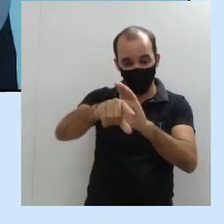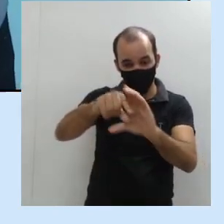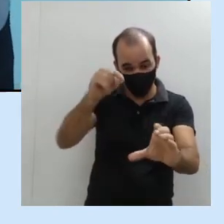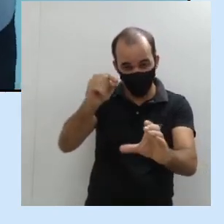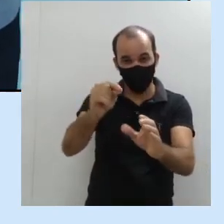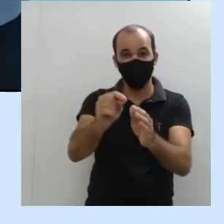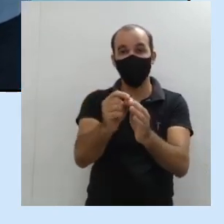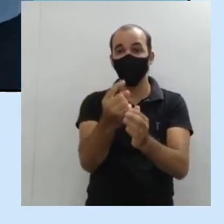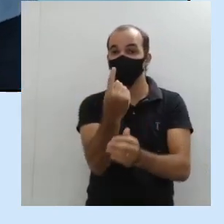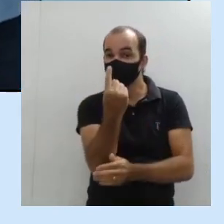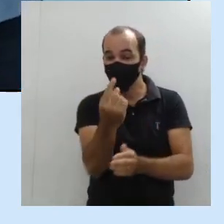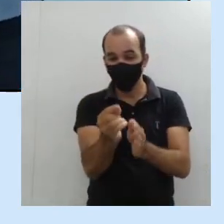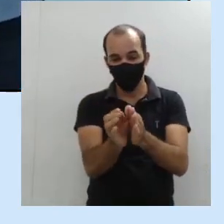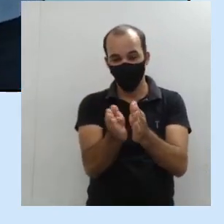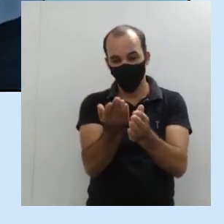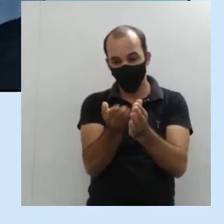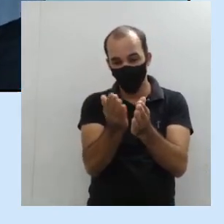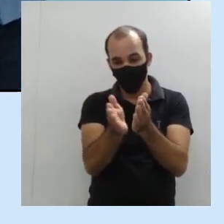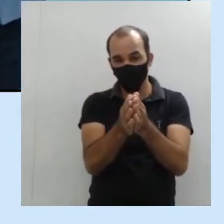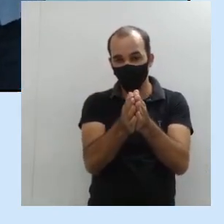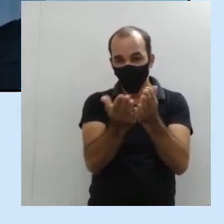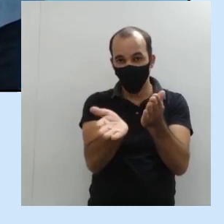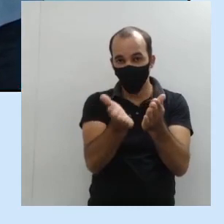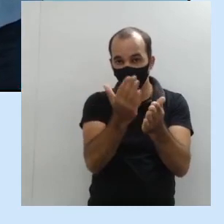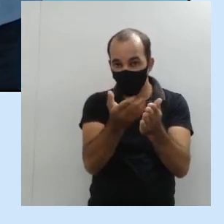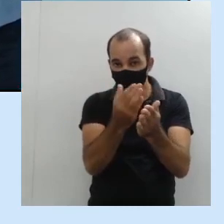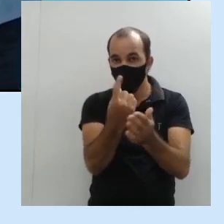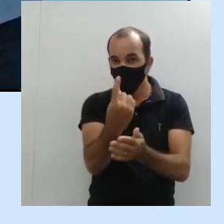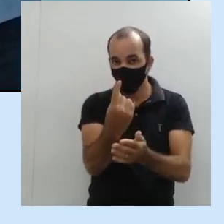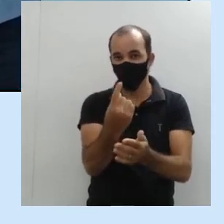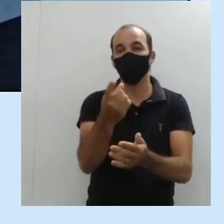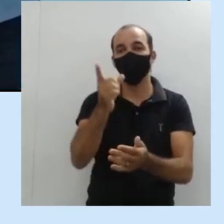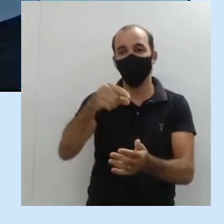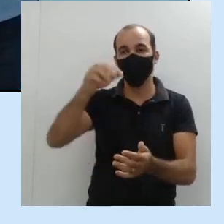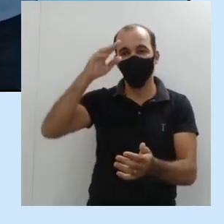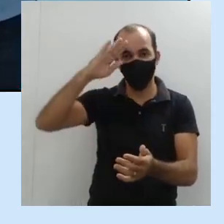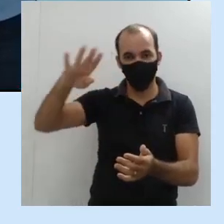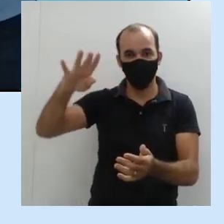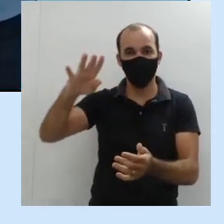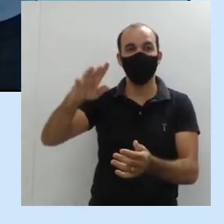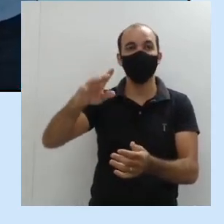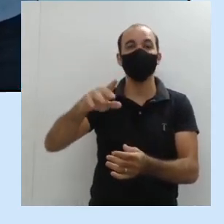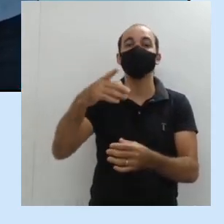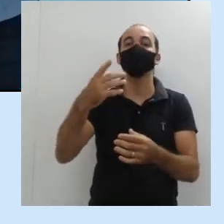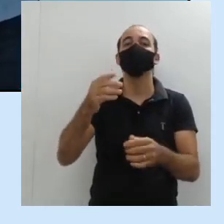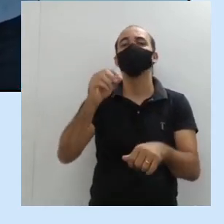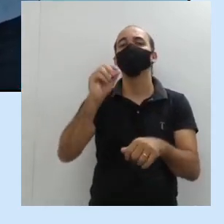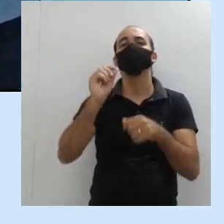E nesse desafio, o que você vai fazer é o seguinte: você vai